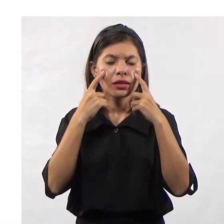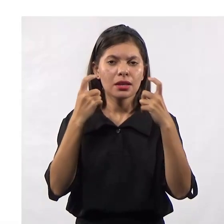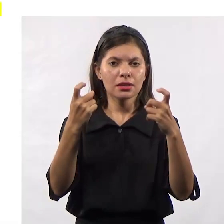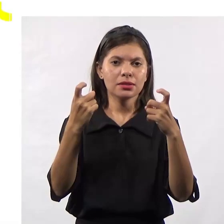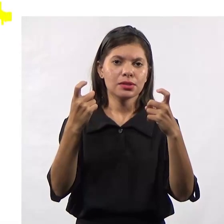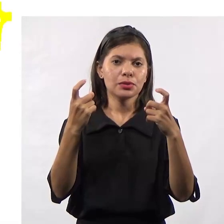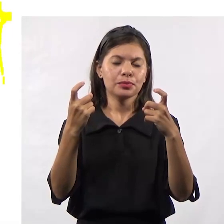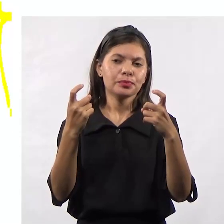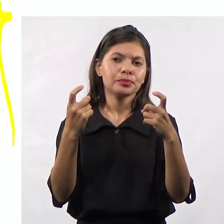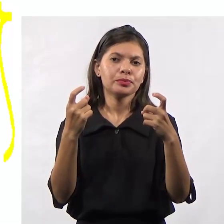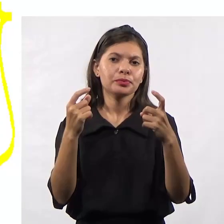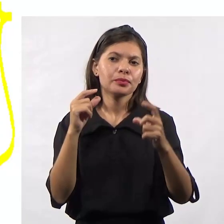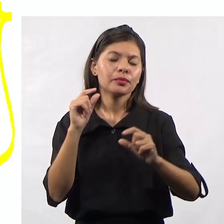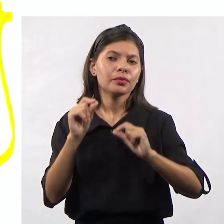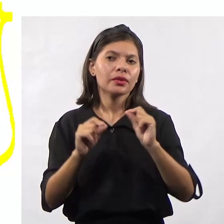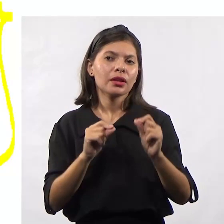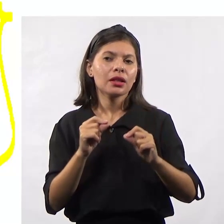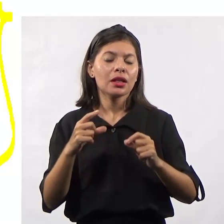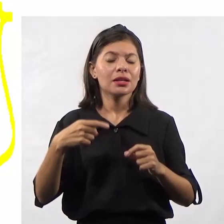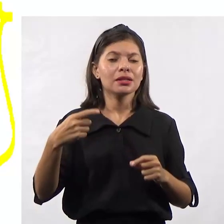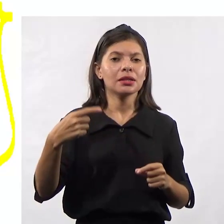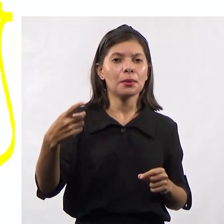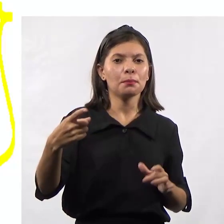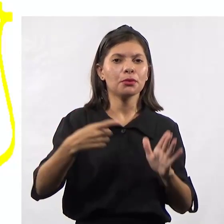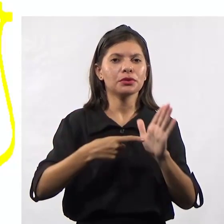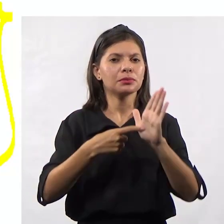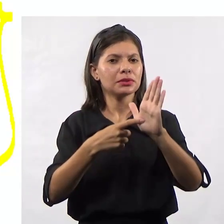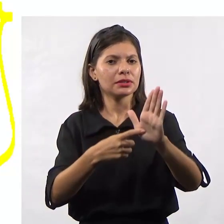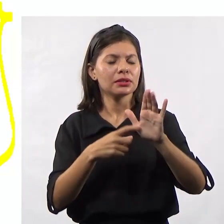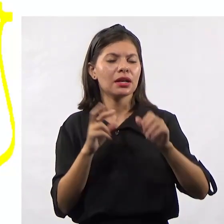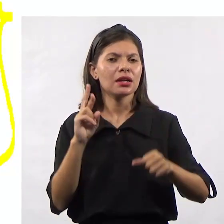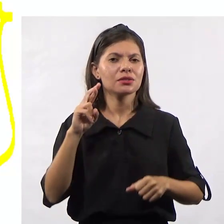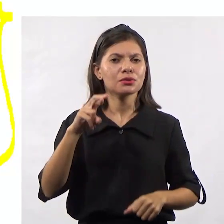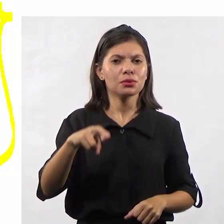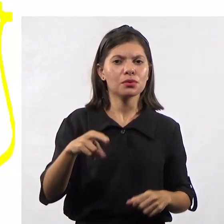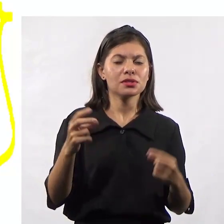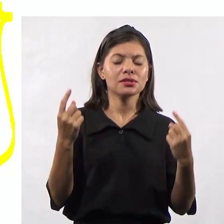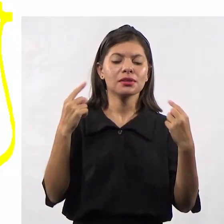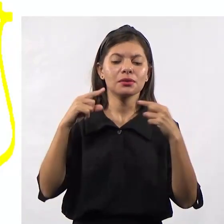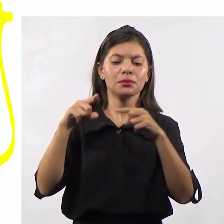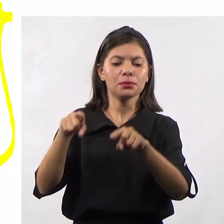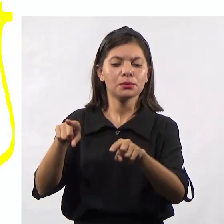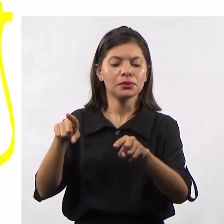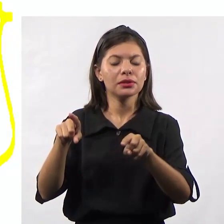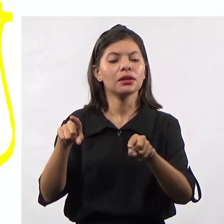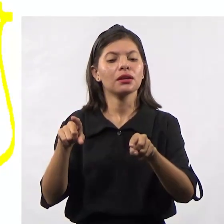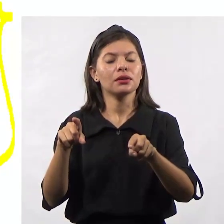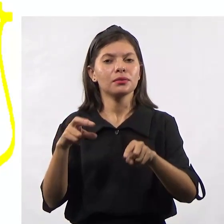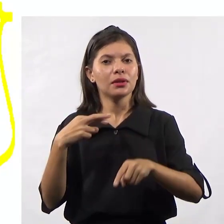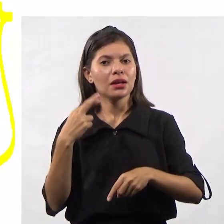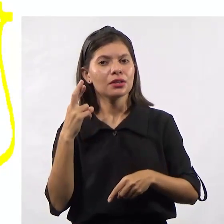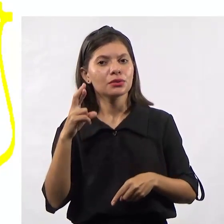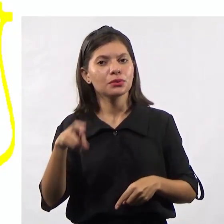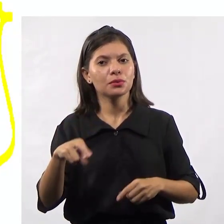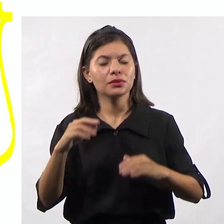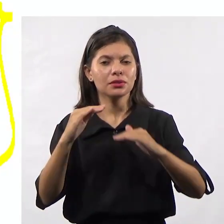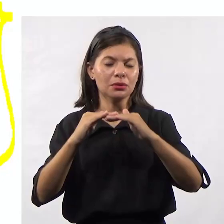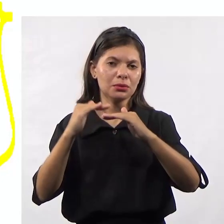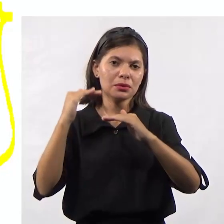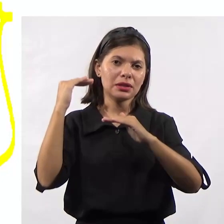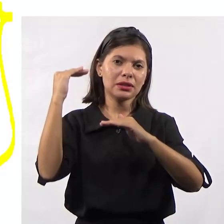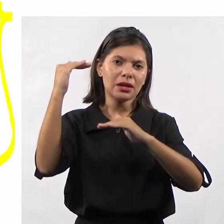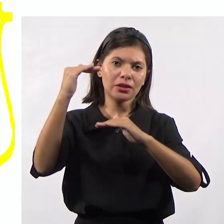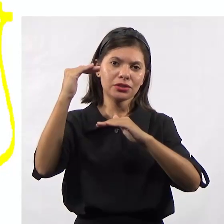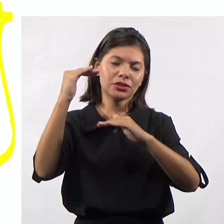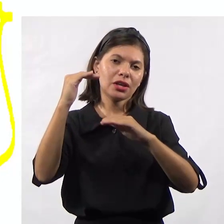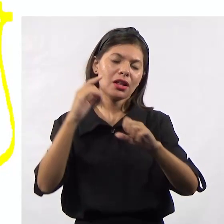tá? Então, aí, depois de apresentar razões e contra-razões, a autoridade superior que